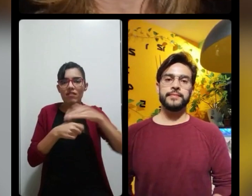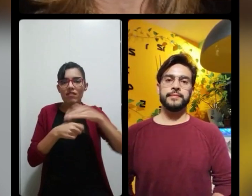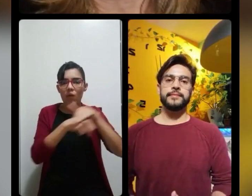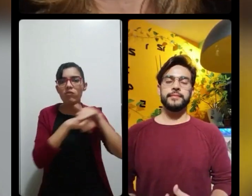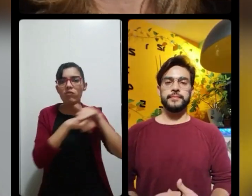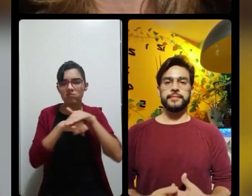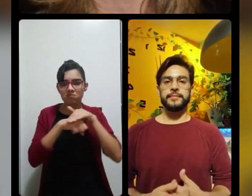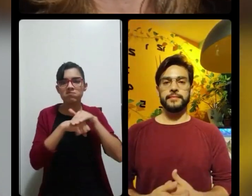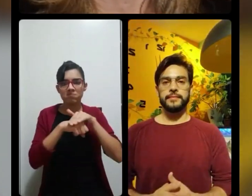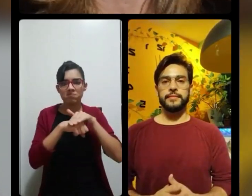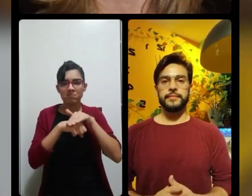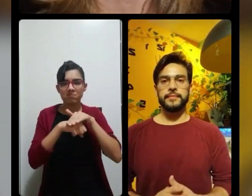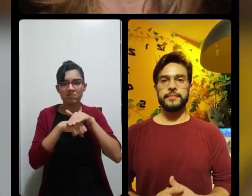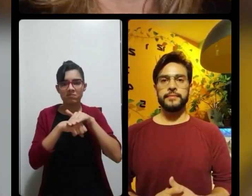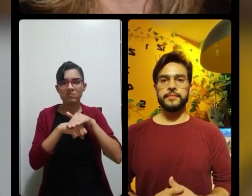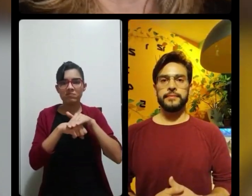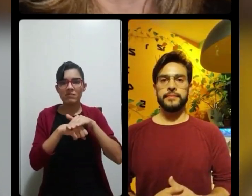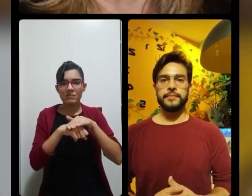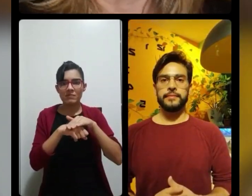há uns